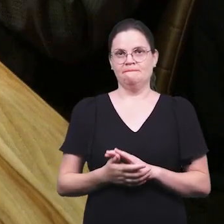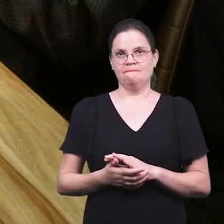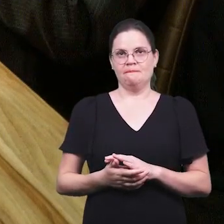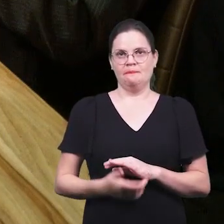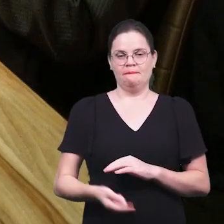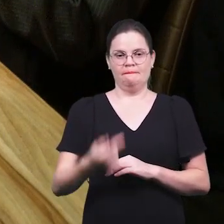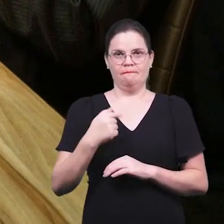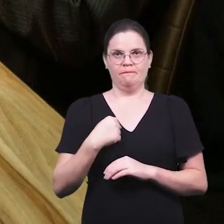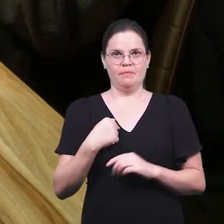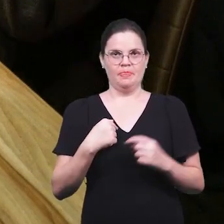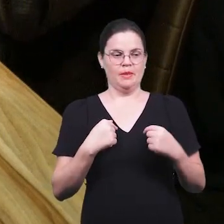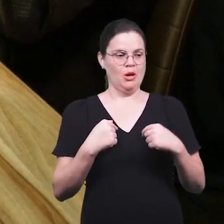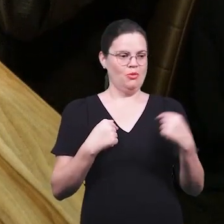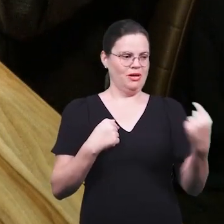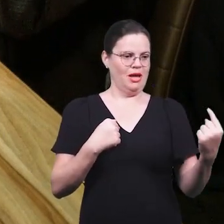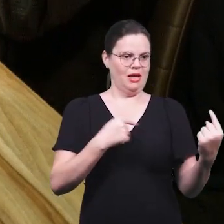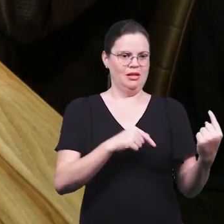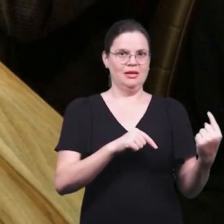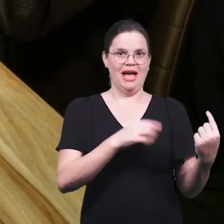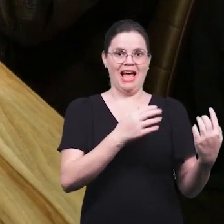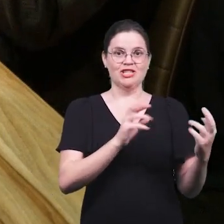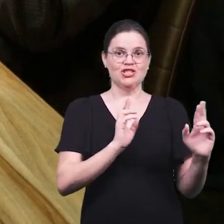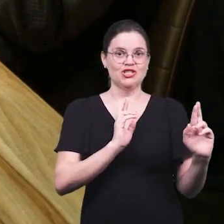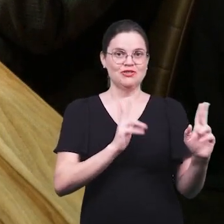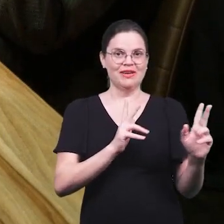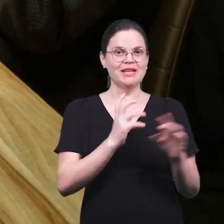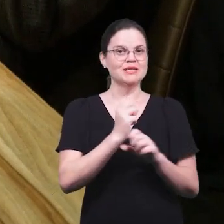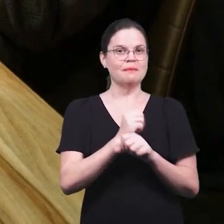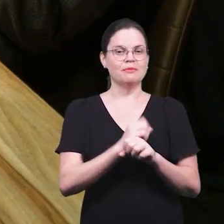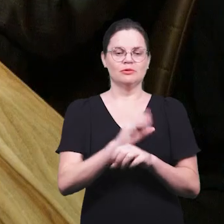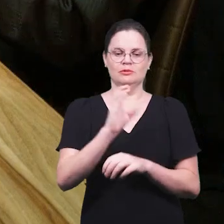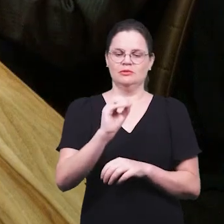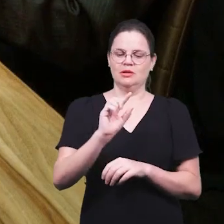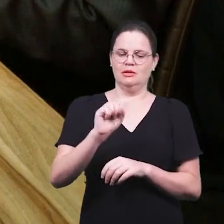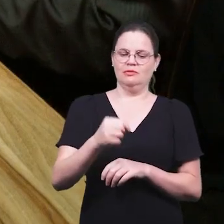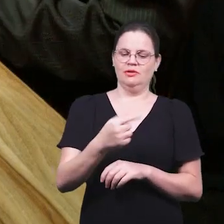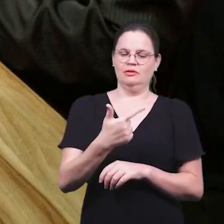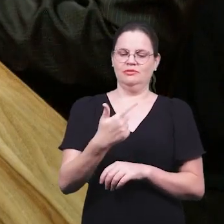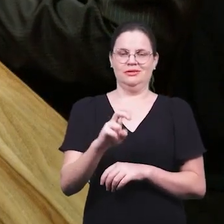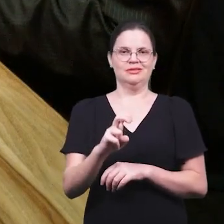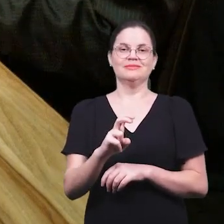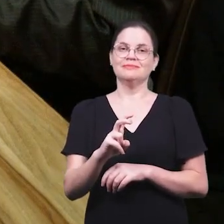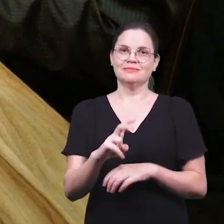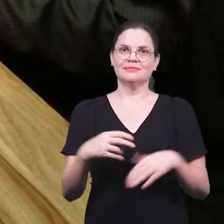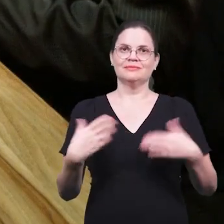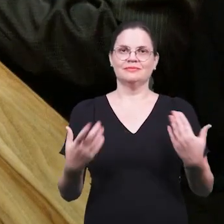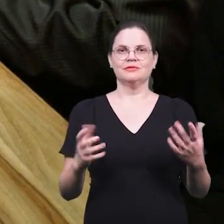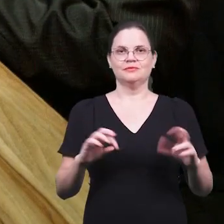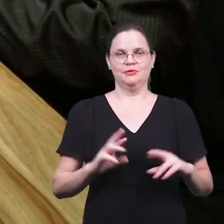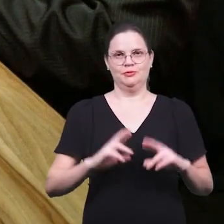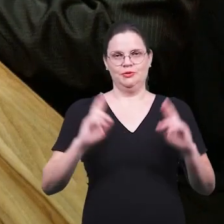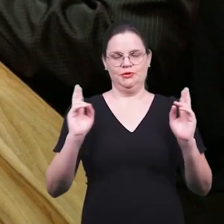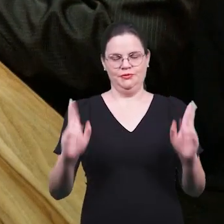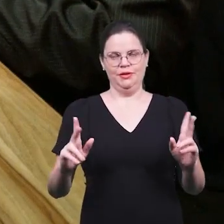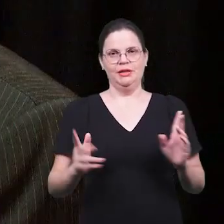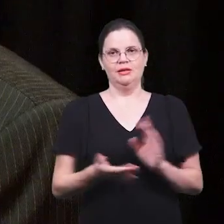e o outro colocado era de 0,25. 0,25. Então, isso aqui foi o